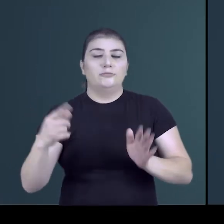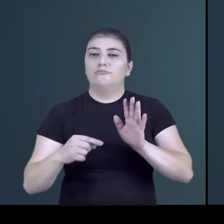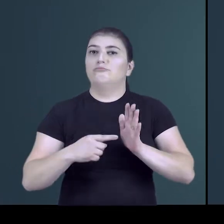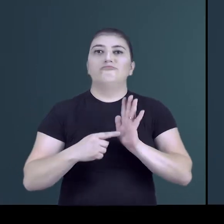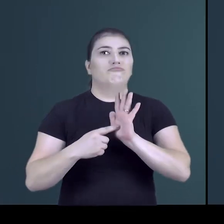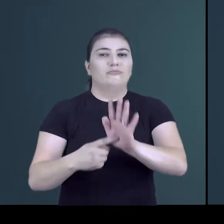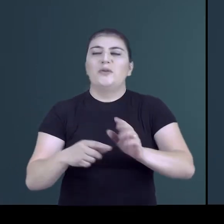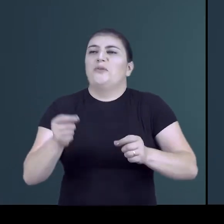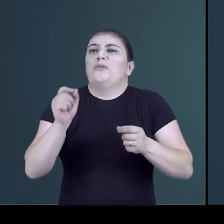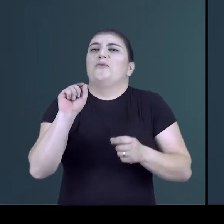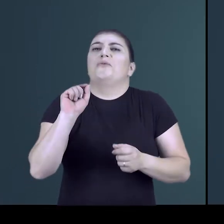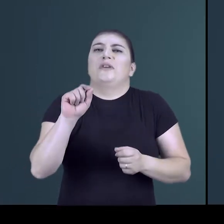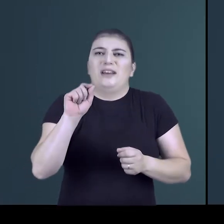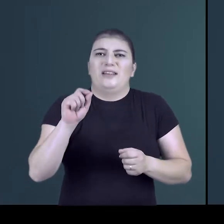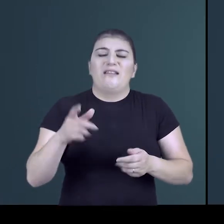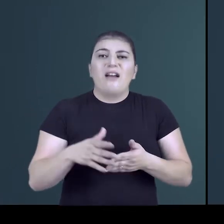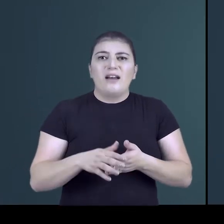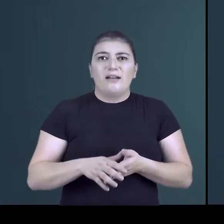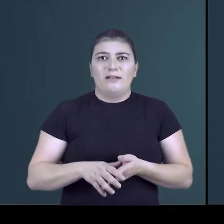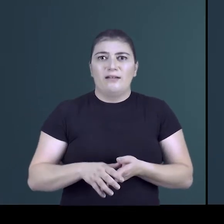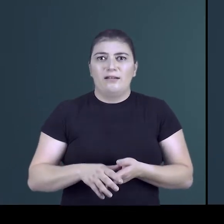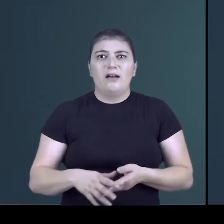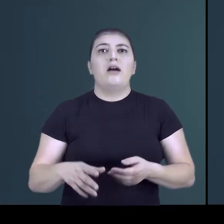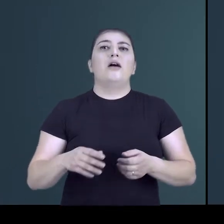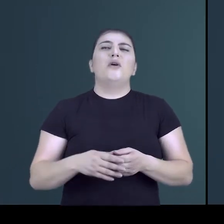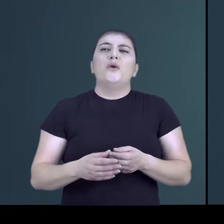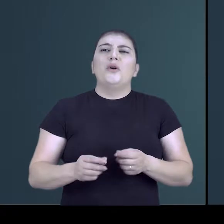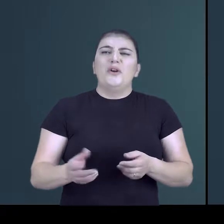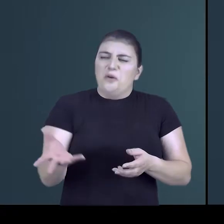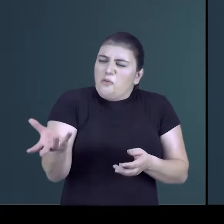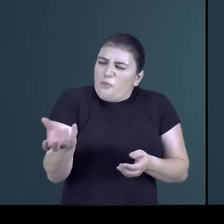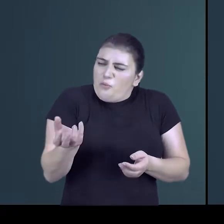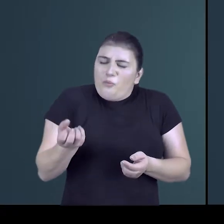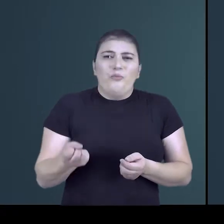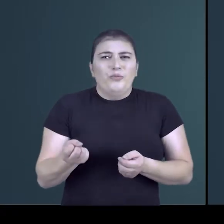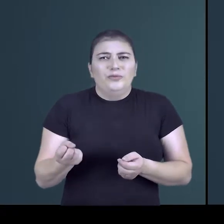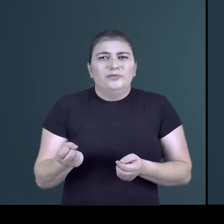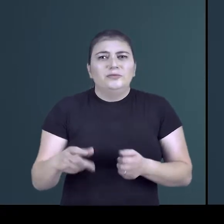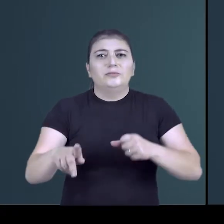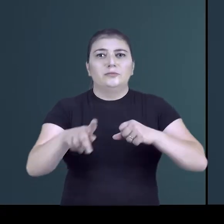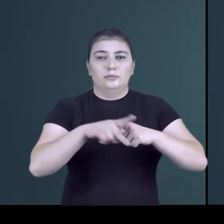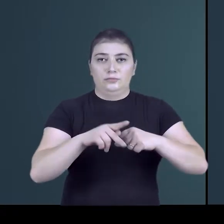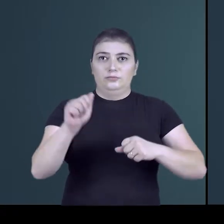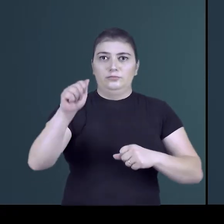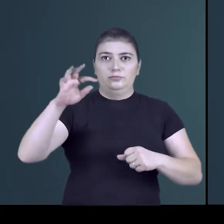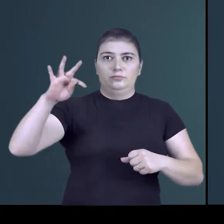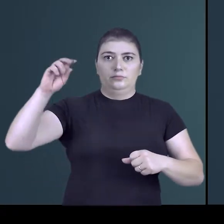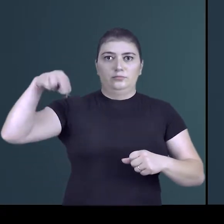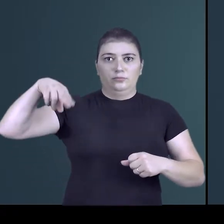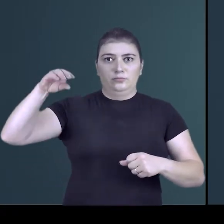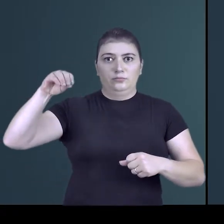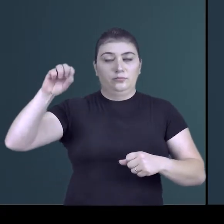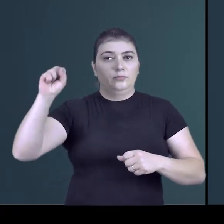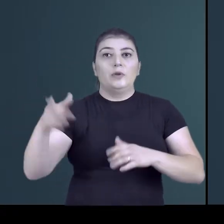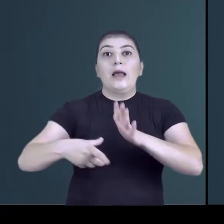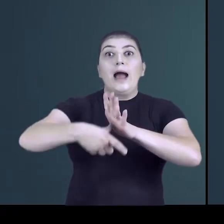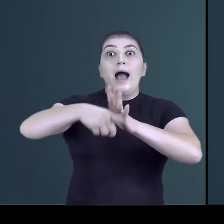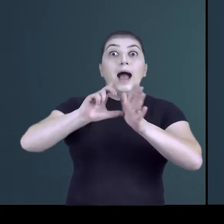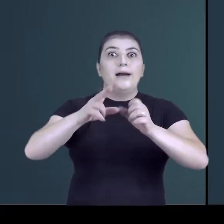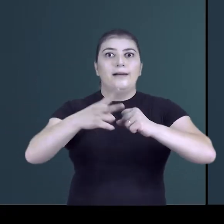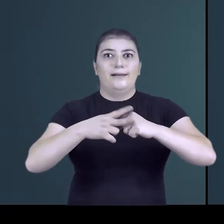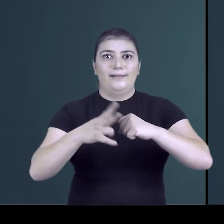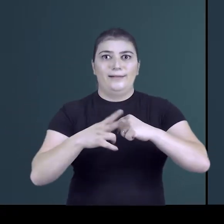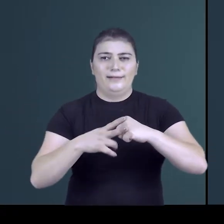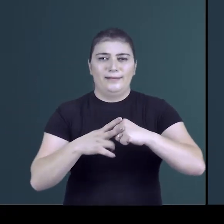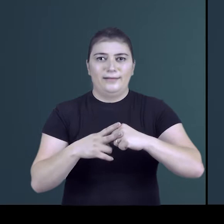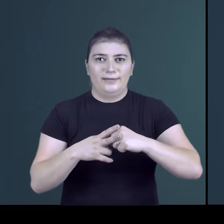a definição gramatical que observamos, atraindo ou puxando esse pronome átono antes da estrutura